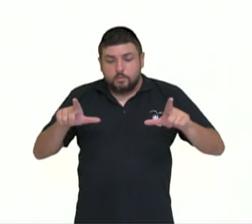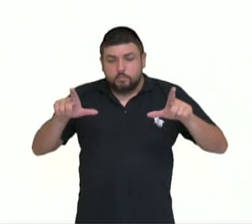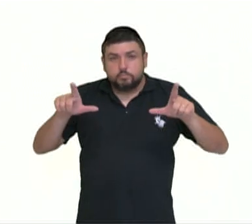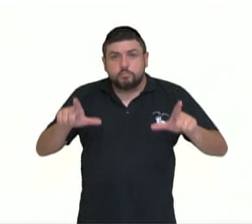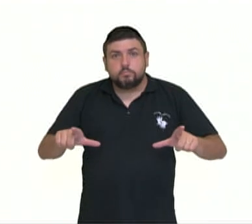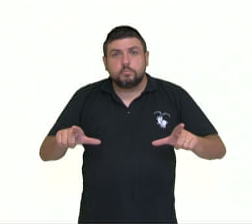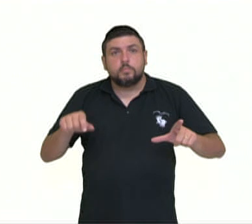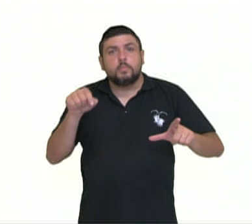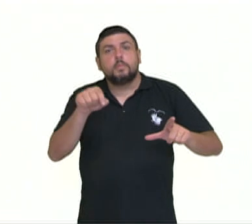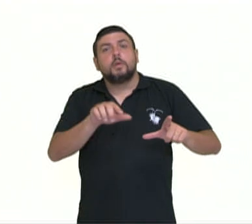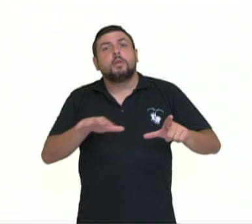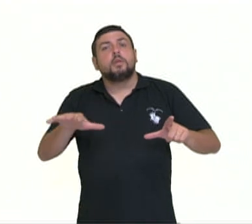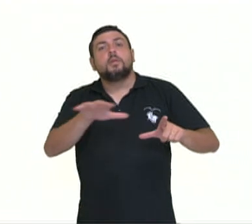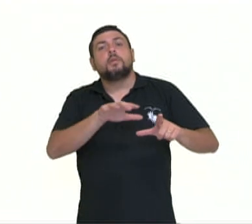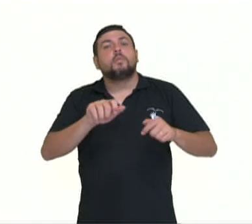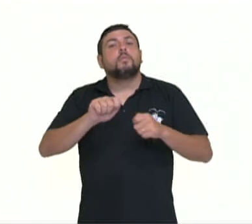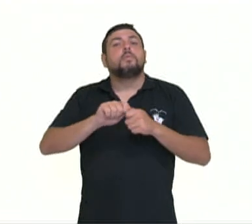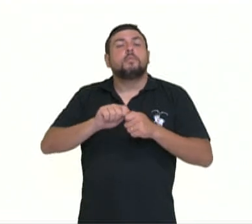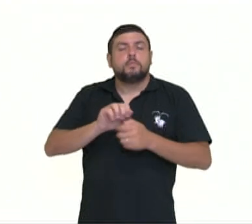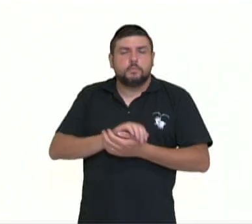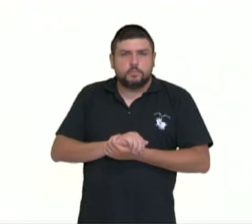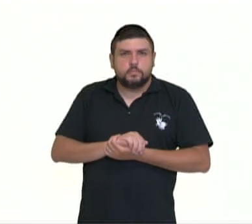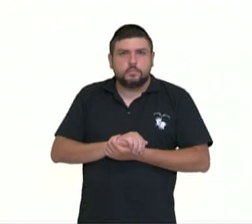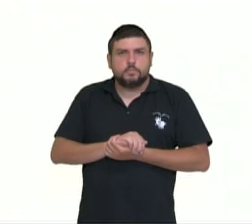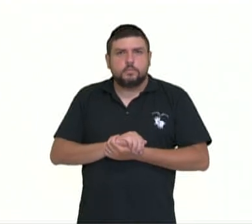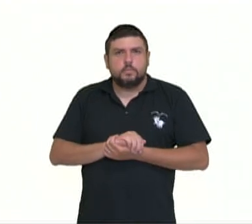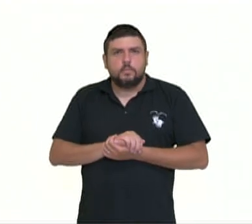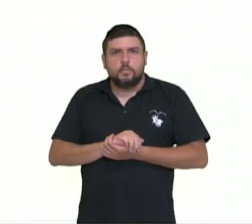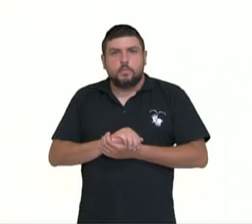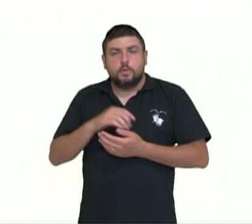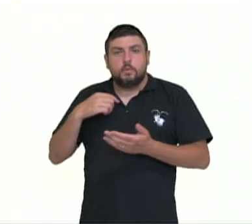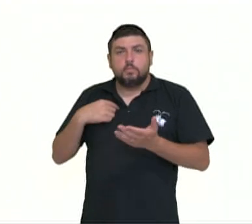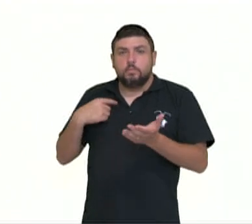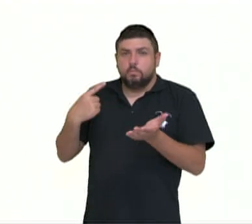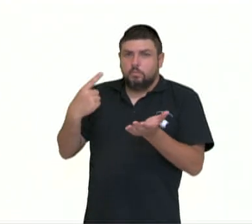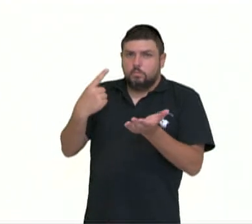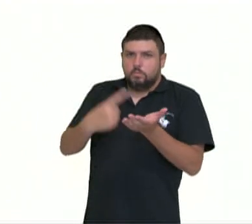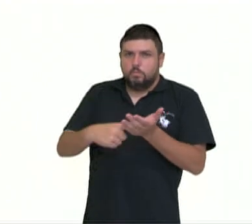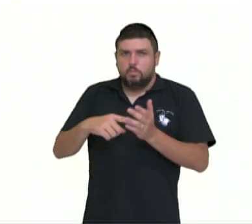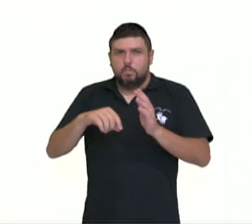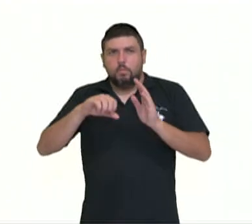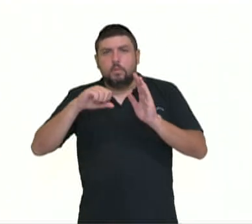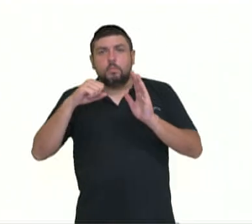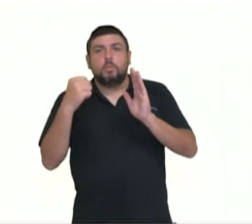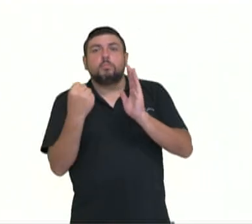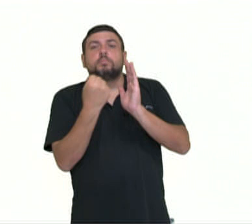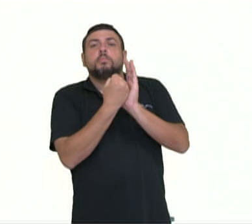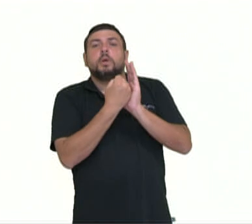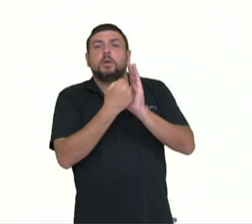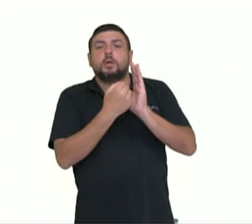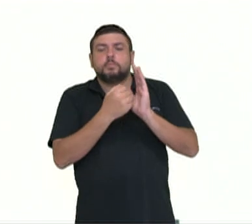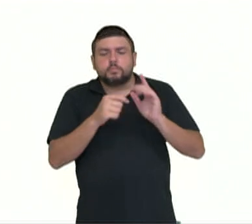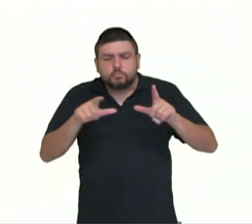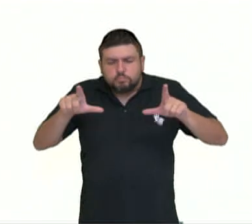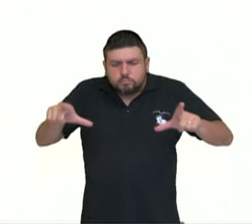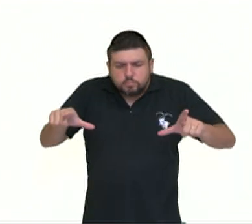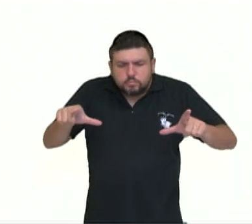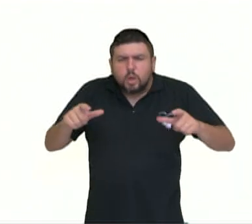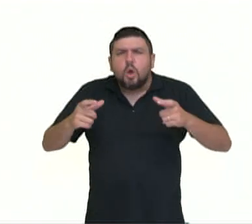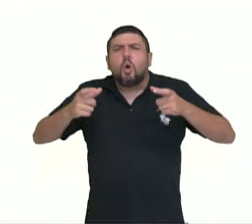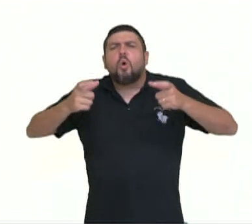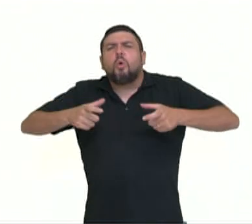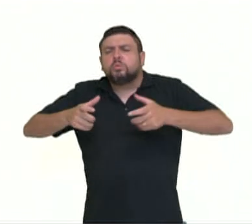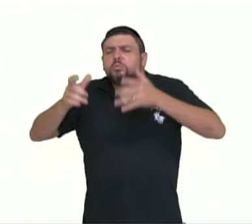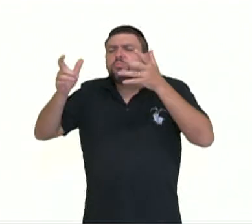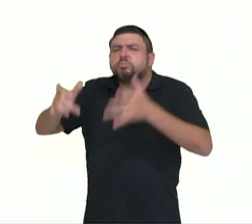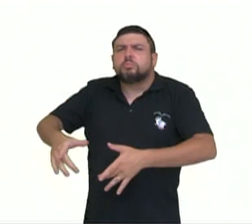fazer agora? Eu vou marcar os pontos onde podem acumular água. Onde que eu marquei aqui? Eu